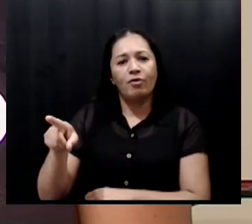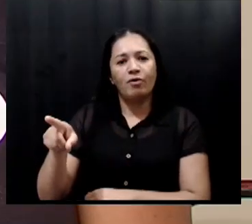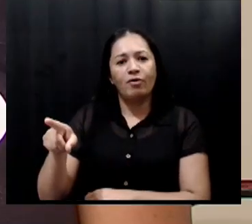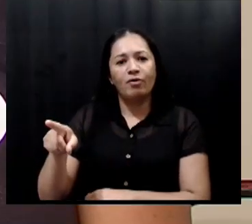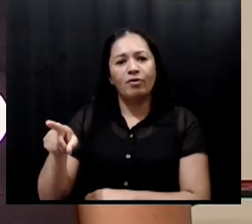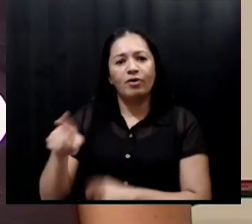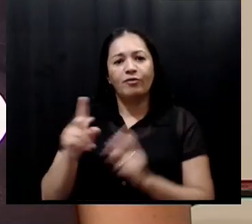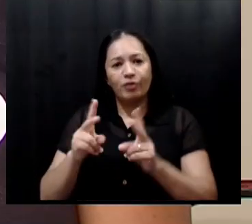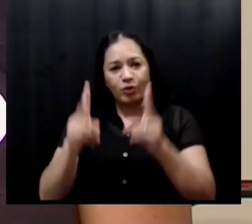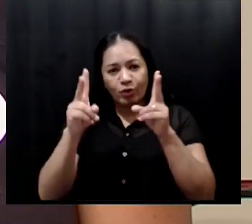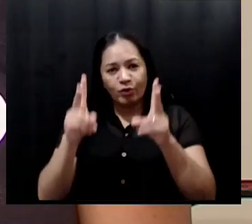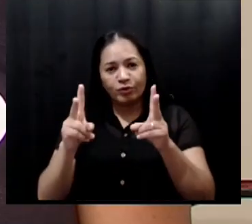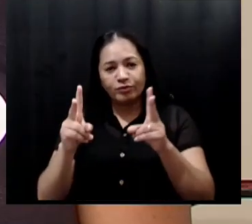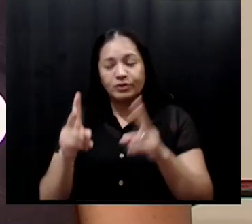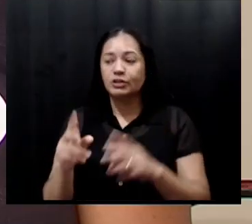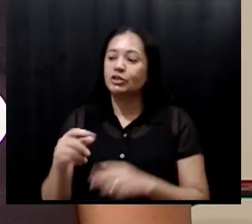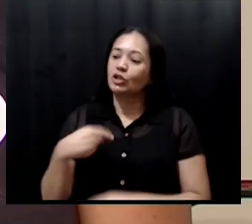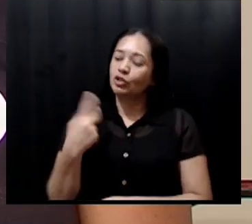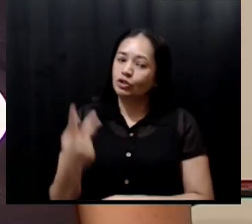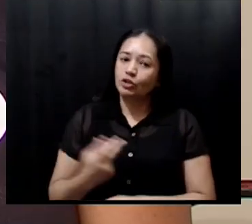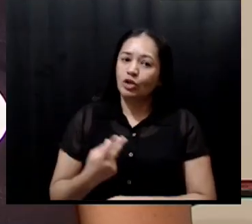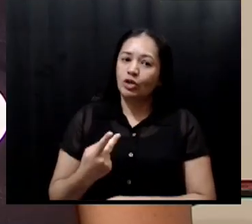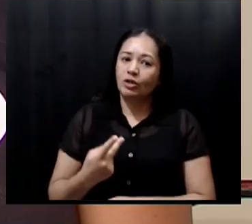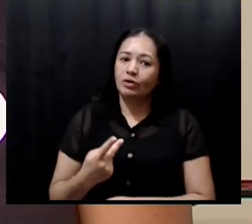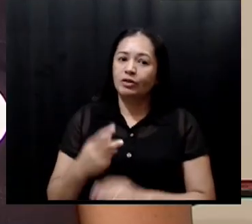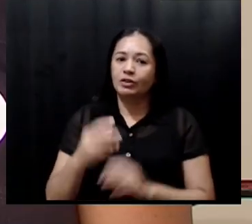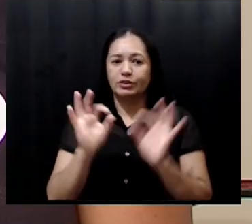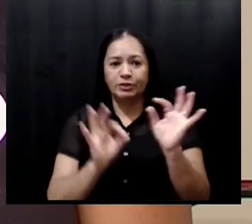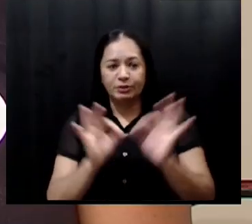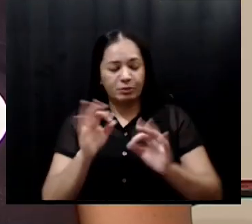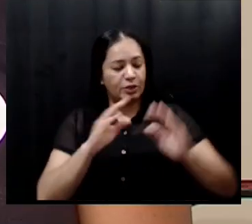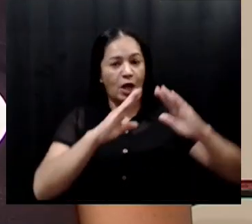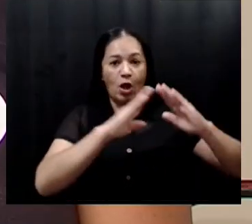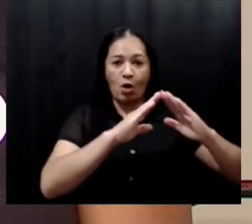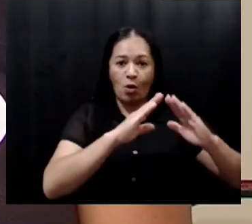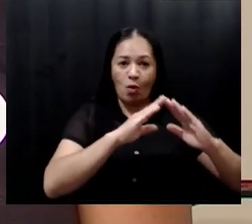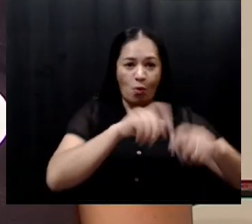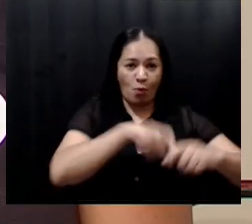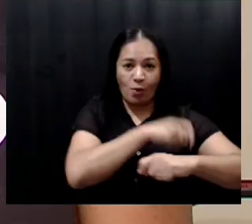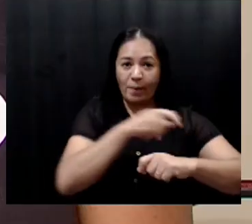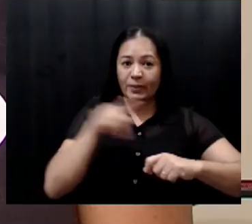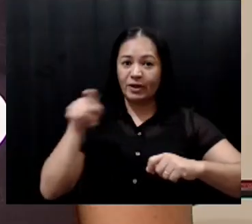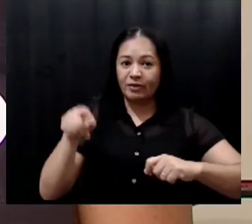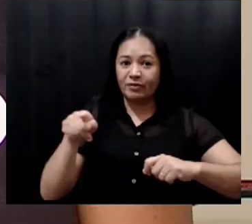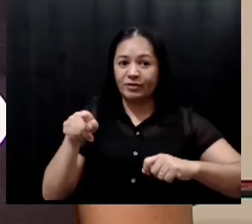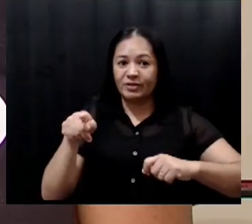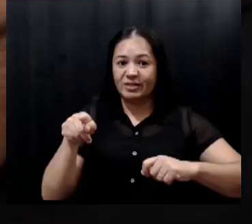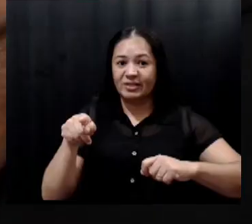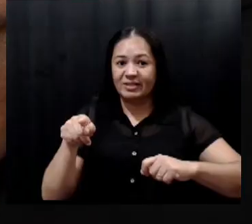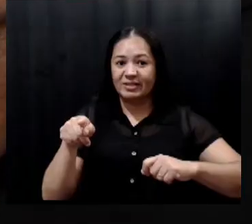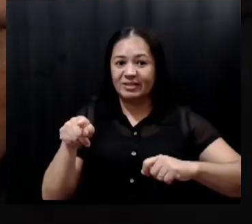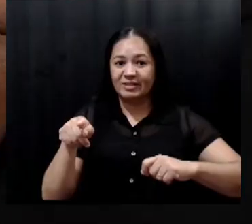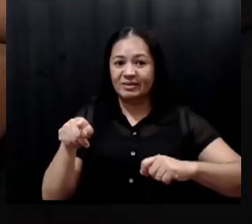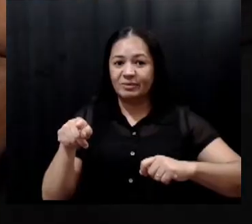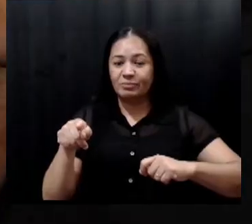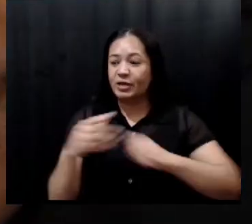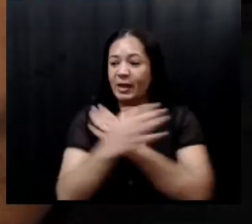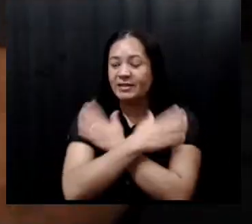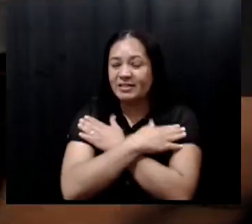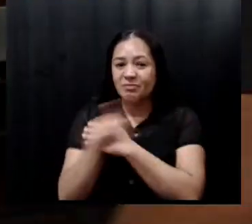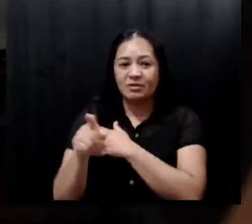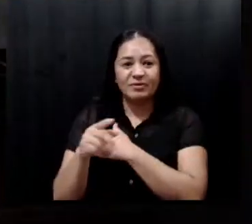Leonardo, nós vamos montar uma cozinha, porque para você não vai haver mais desemprego. Além de